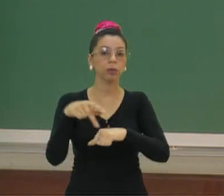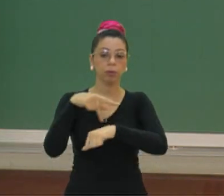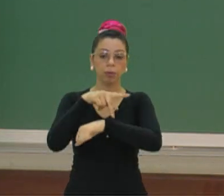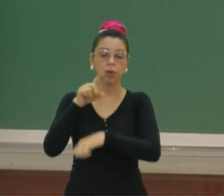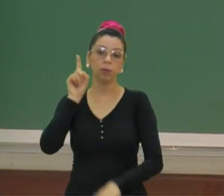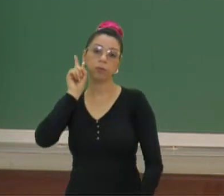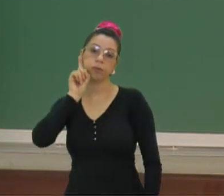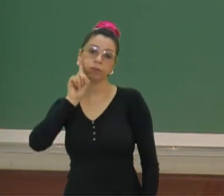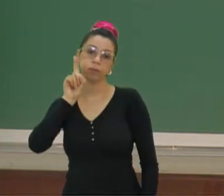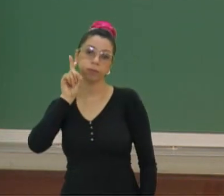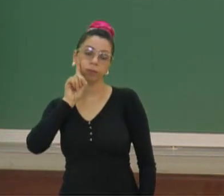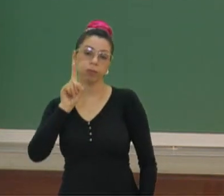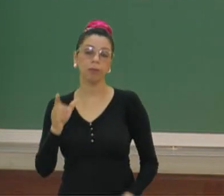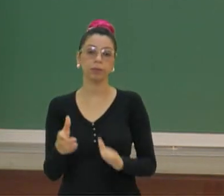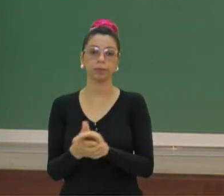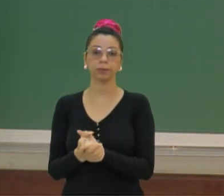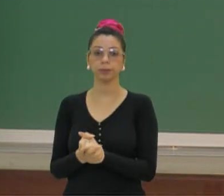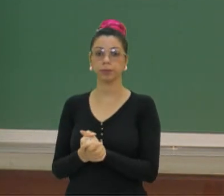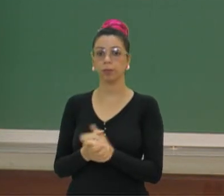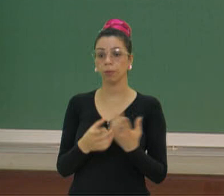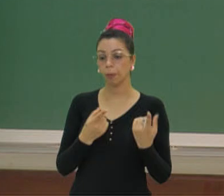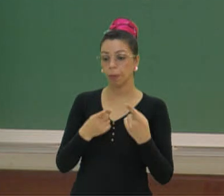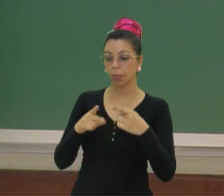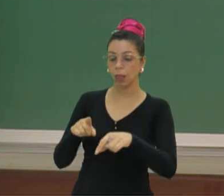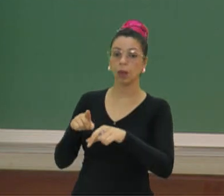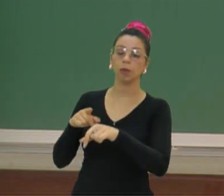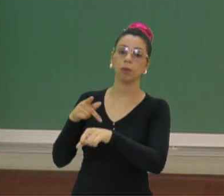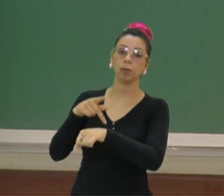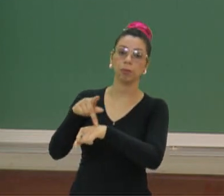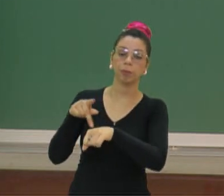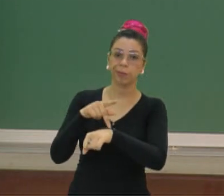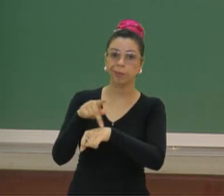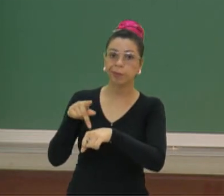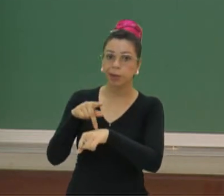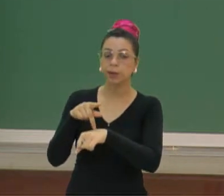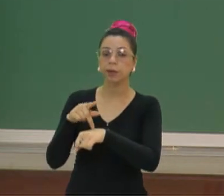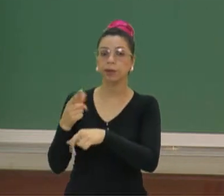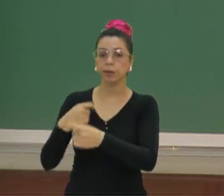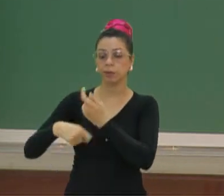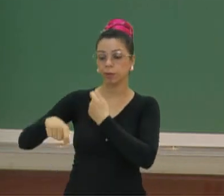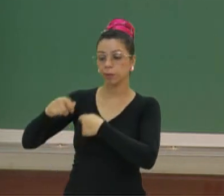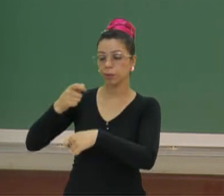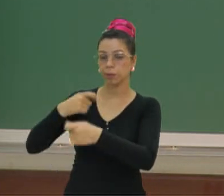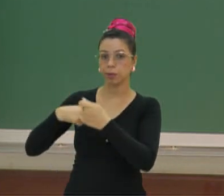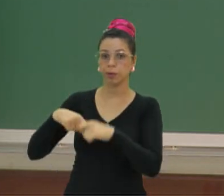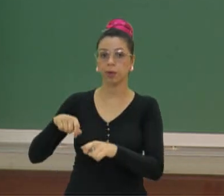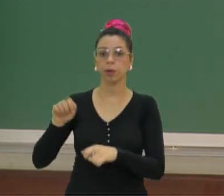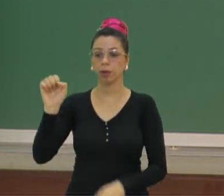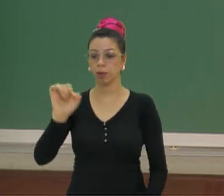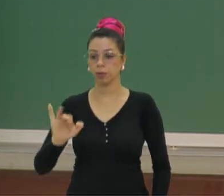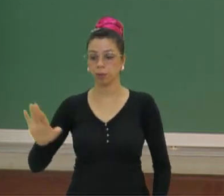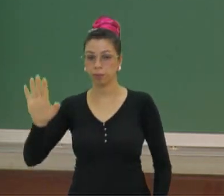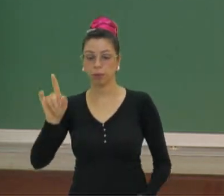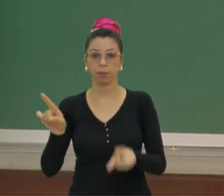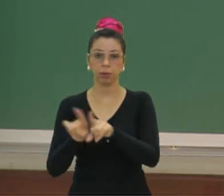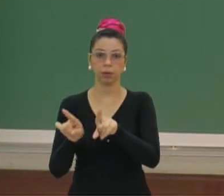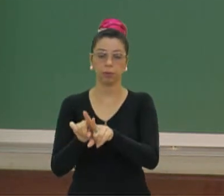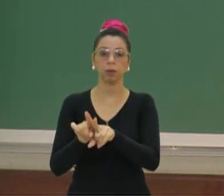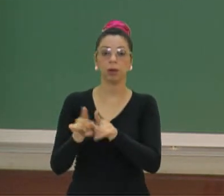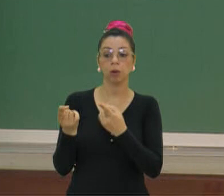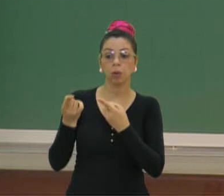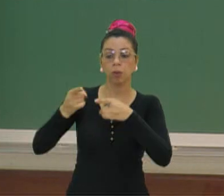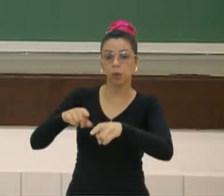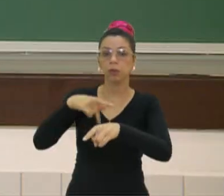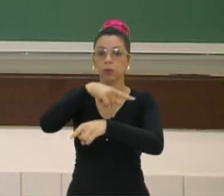dando as costas não só para os países capitalistas europeus, mas também para o bloco socialista liderado pela União Soviética, ok? Tem um